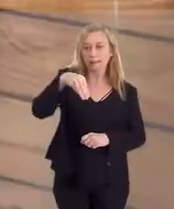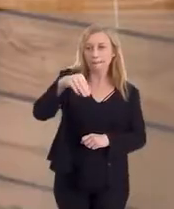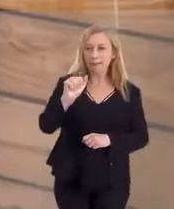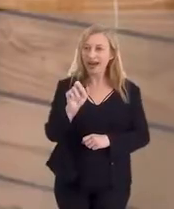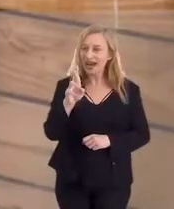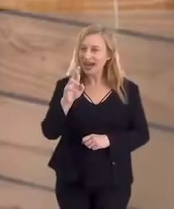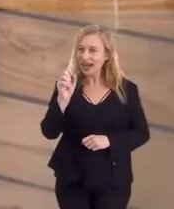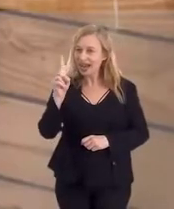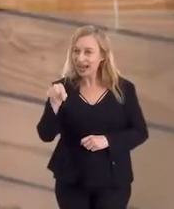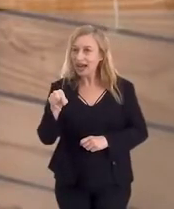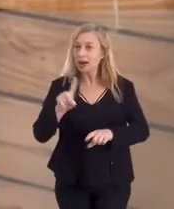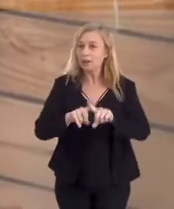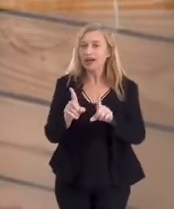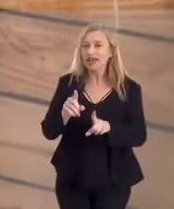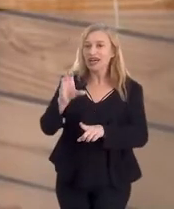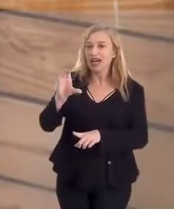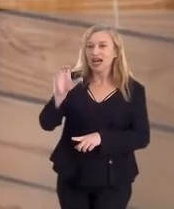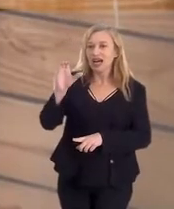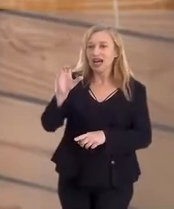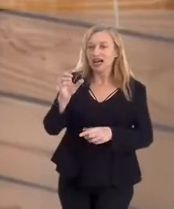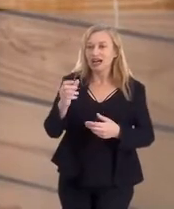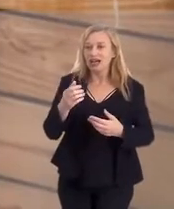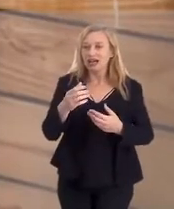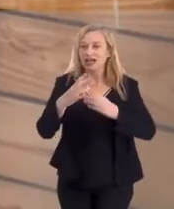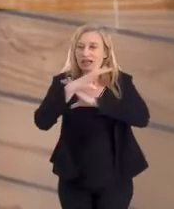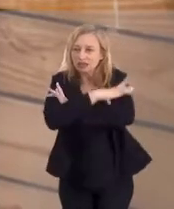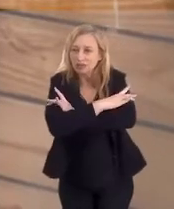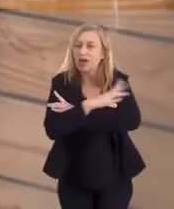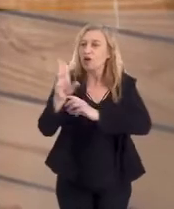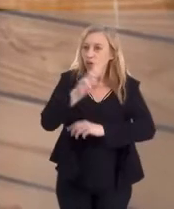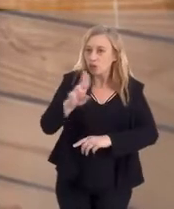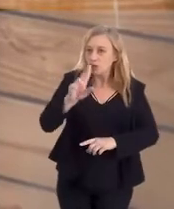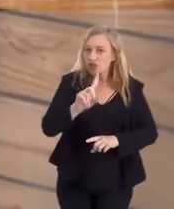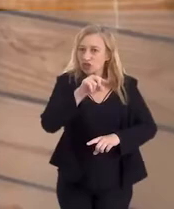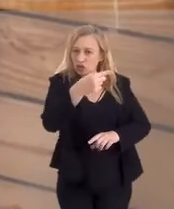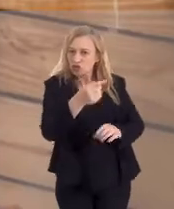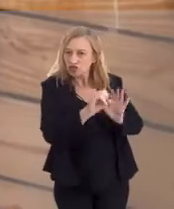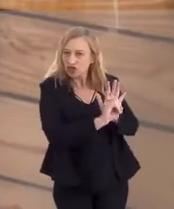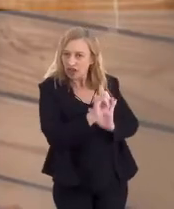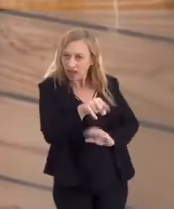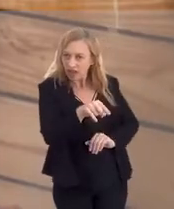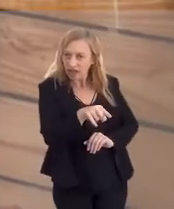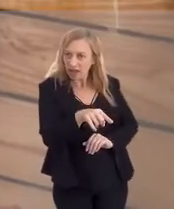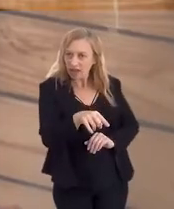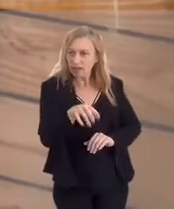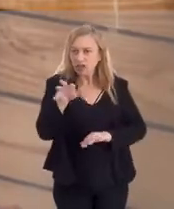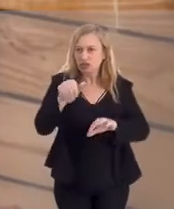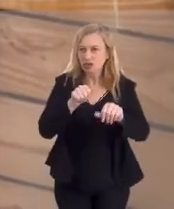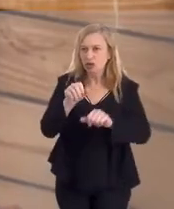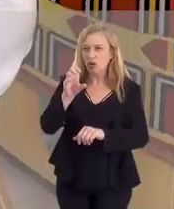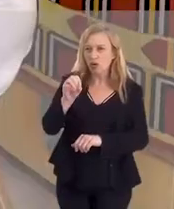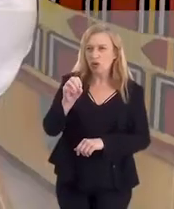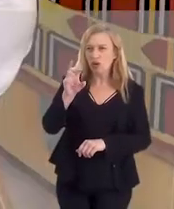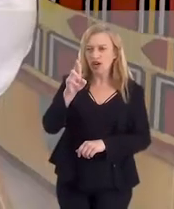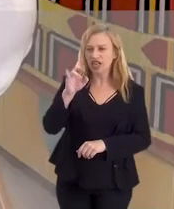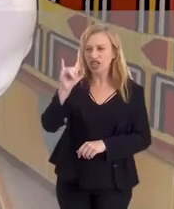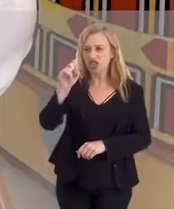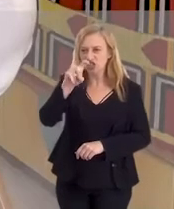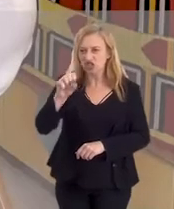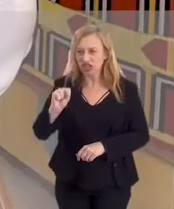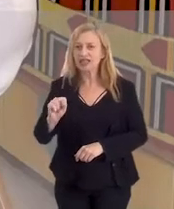maracá. Mas o candomblé também usa. Sim. Só que de uma outra forma, não é isso? Isso. Para chamar os